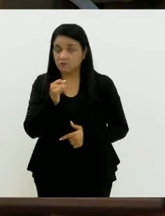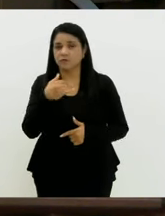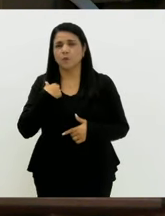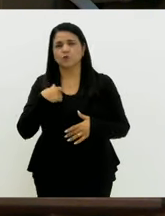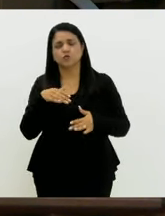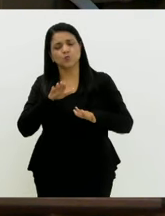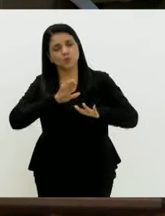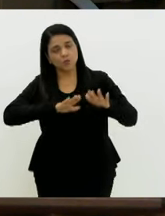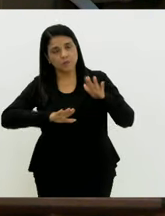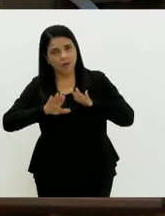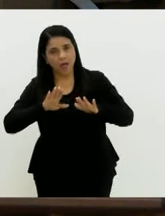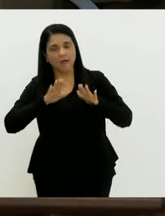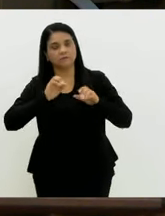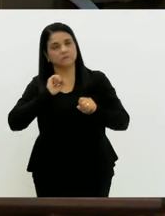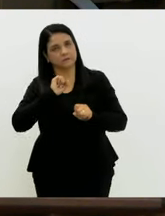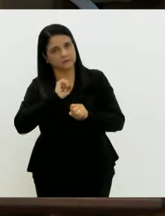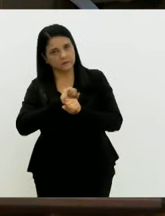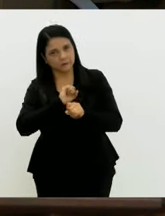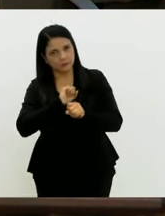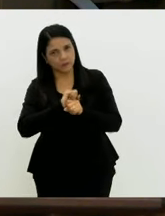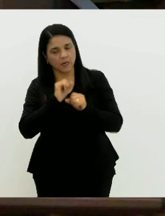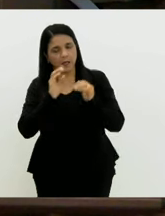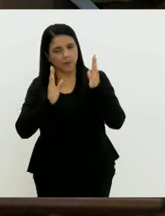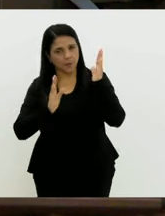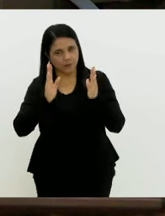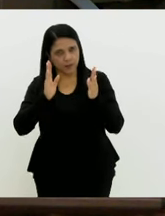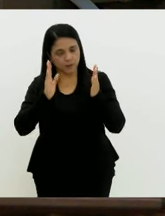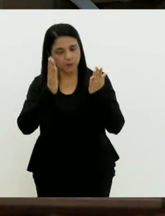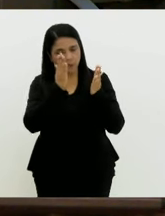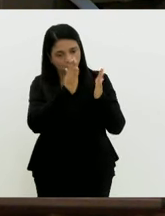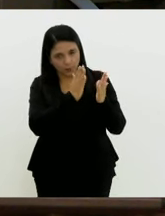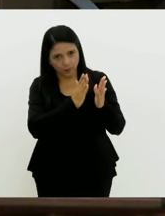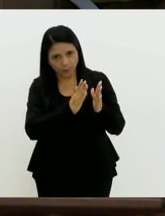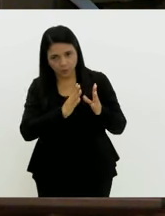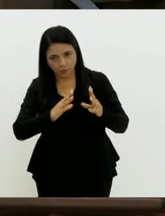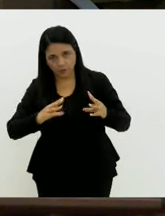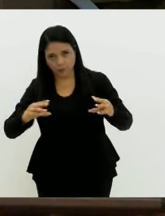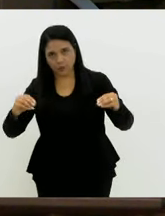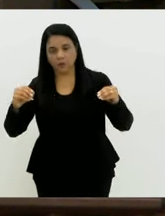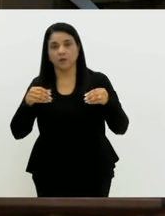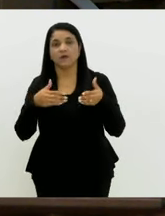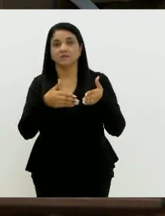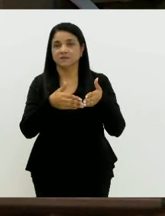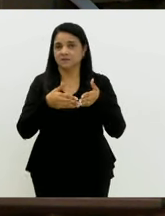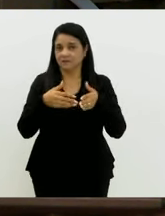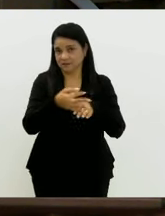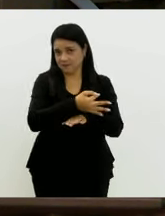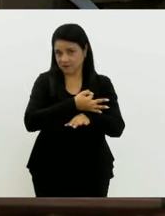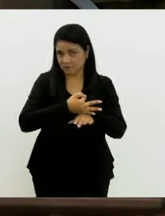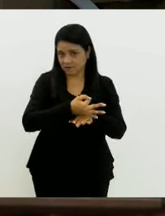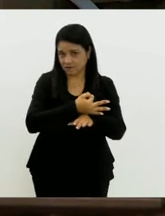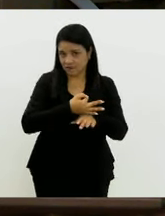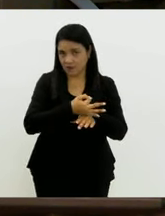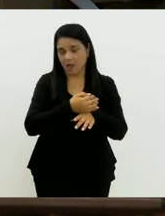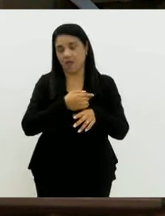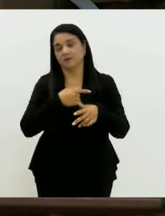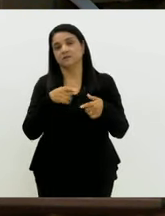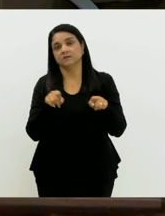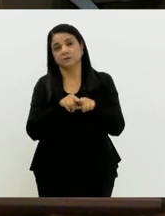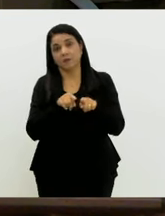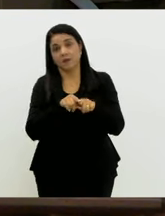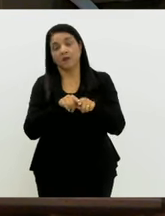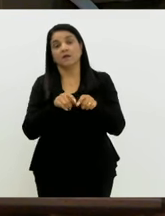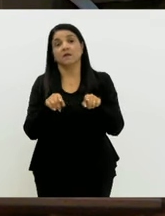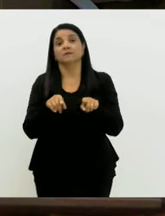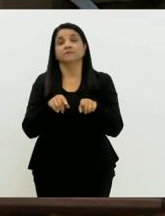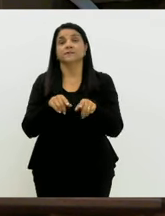aguardar, de esperar passar o período de recesso, tanto do Parlamento quanto do Poder Judiciário, para enfrentar a questão, e